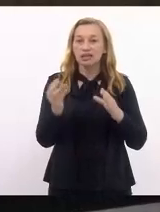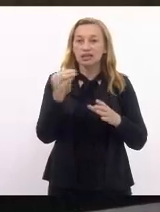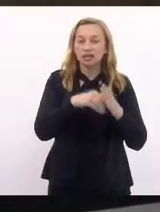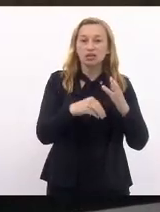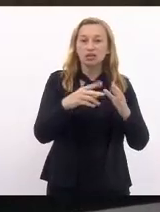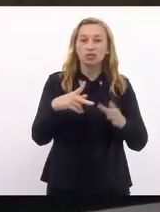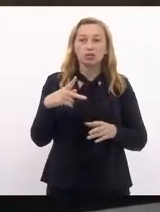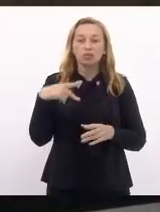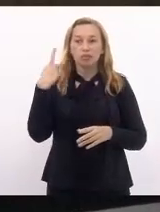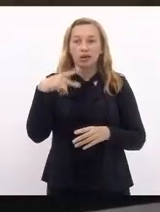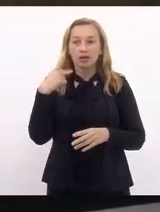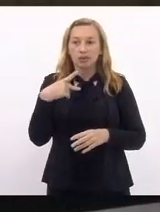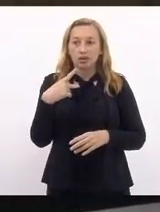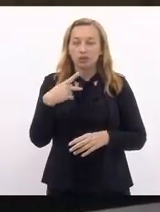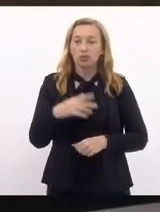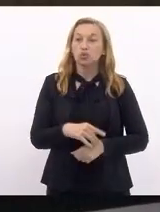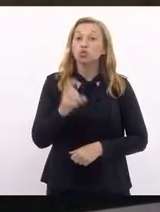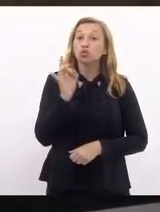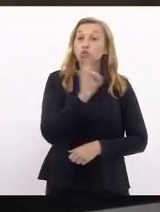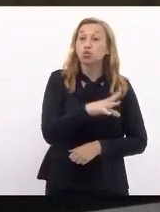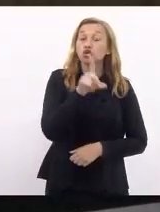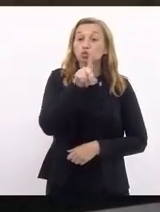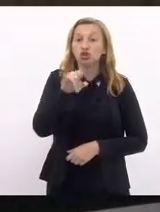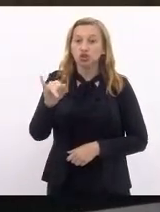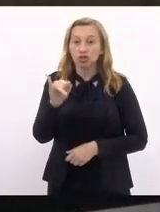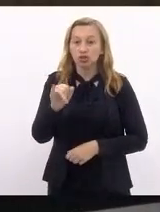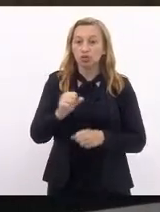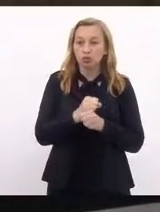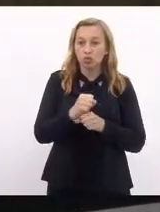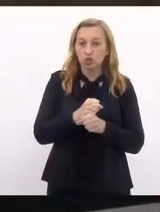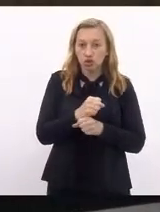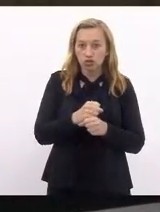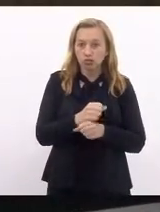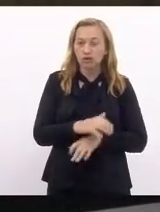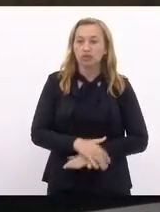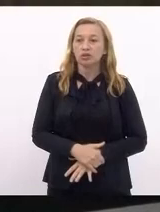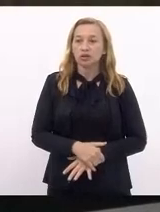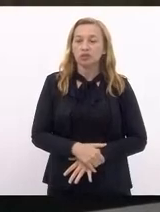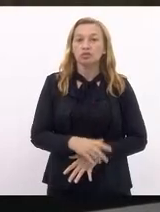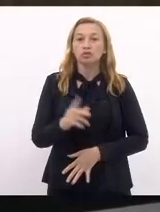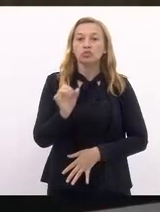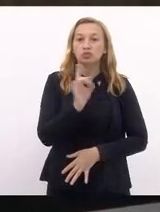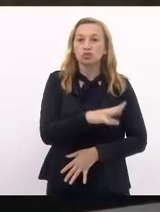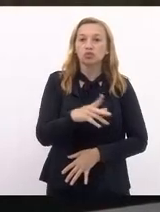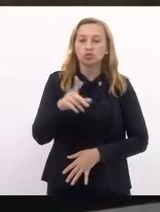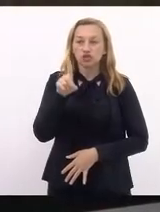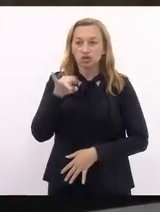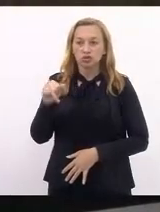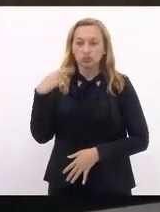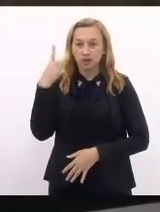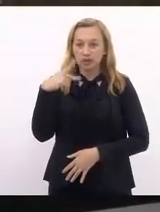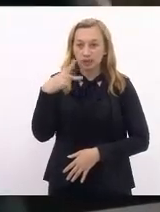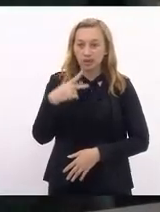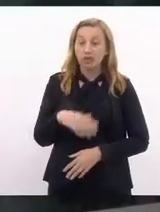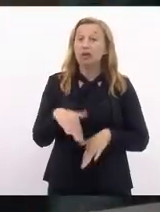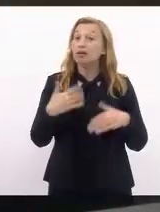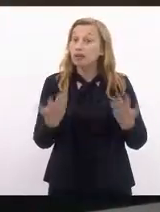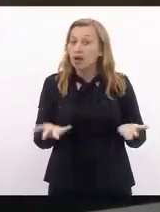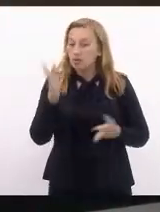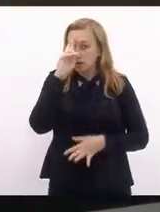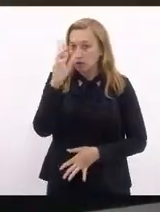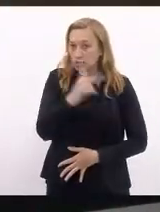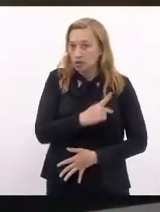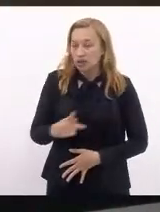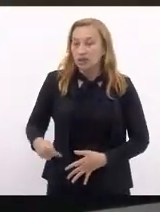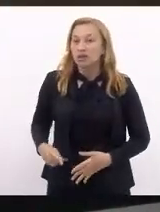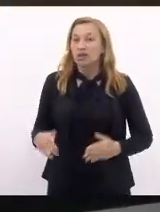no último dia do ano no último dia do Parlamento então